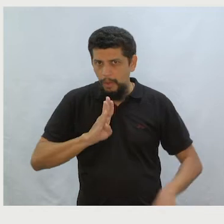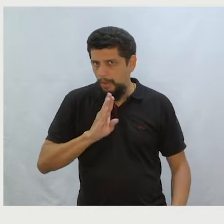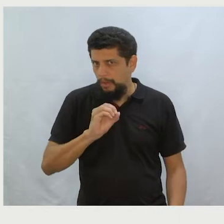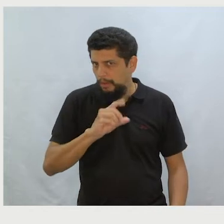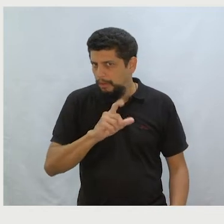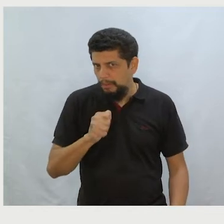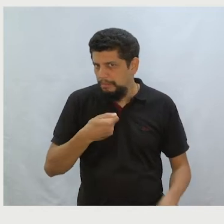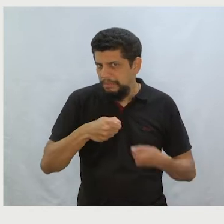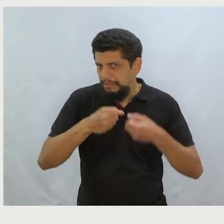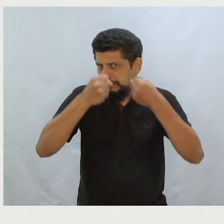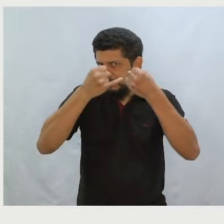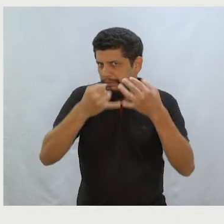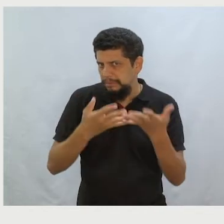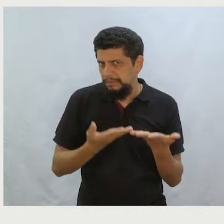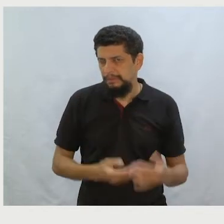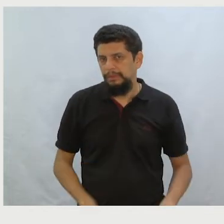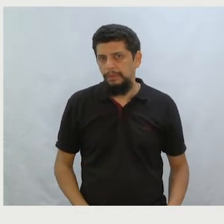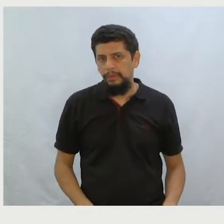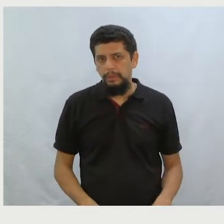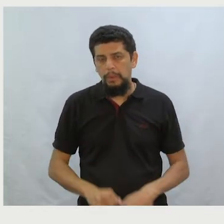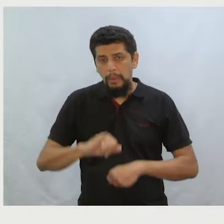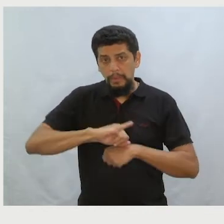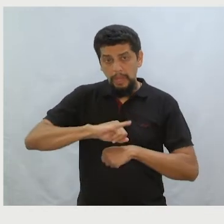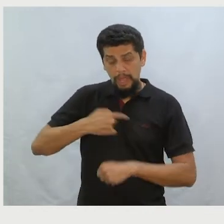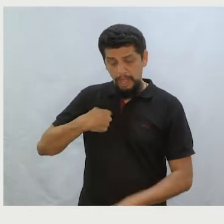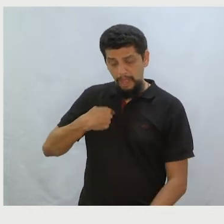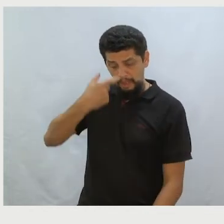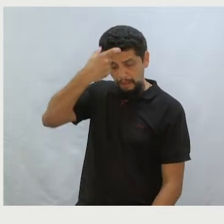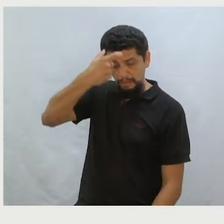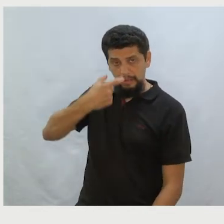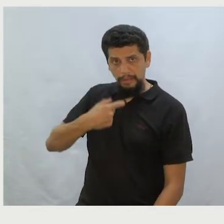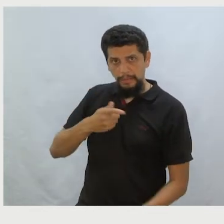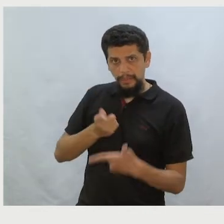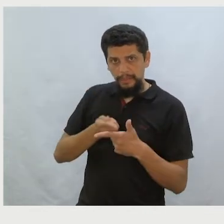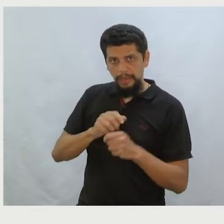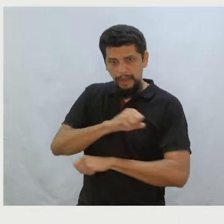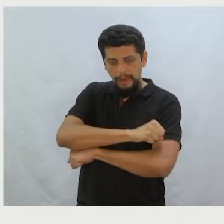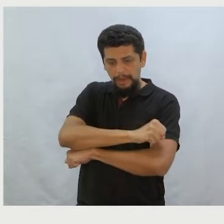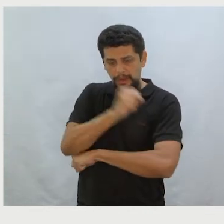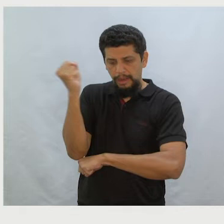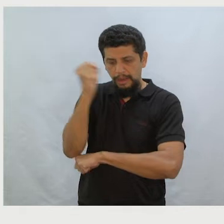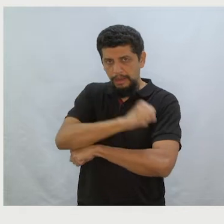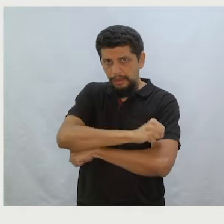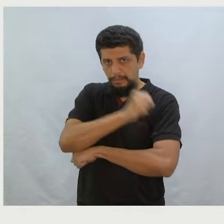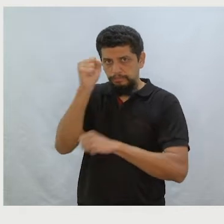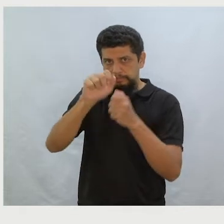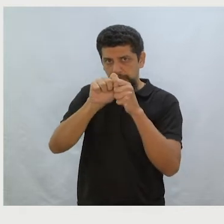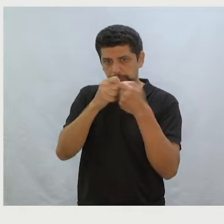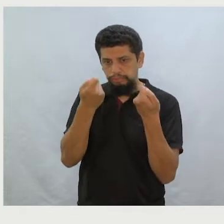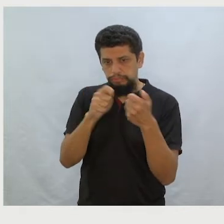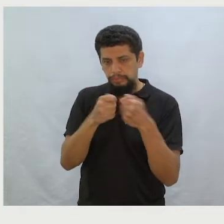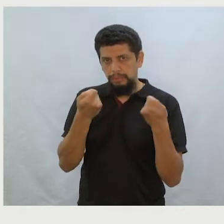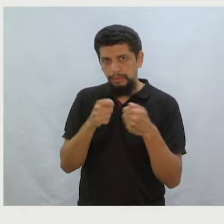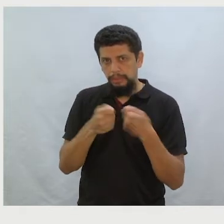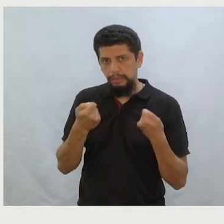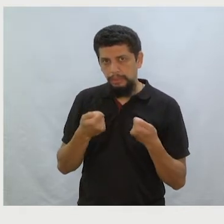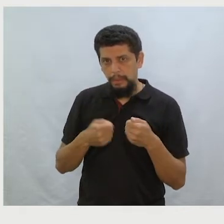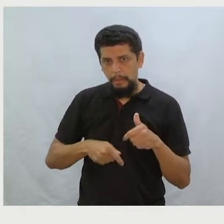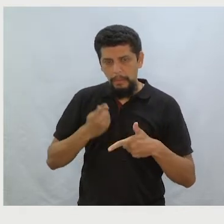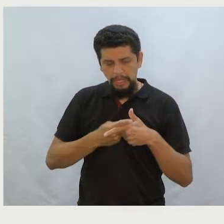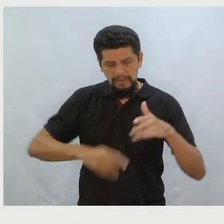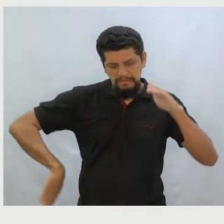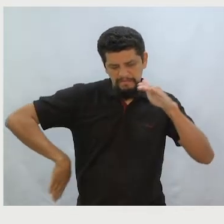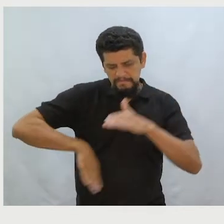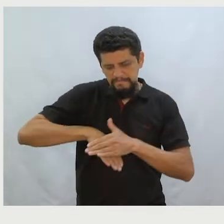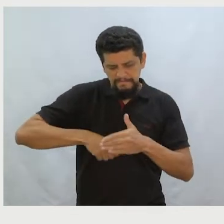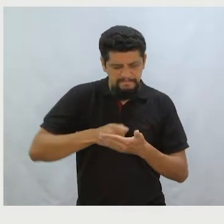precisa explicar porquê objeto indireto eu por a janela quebrou em 1 pedaços por causa do meu